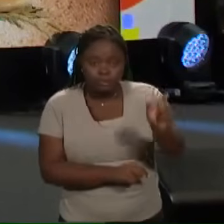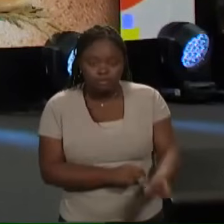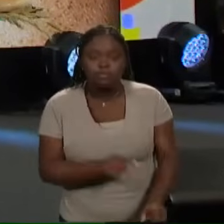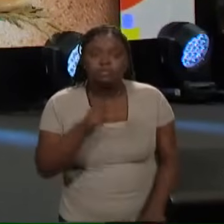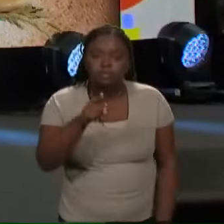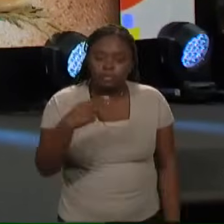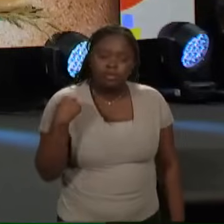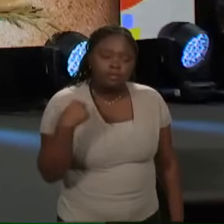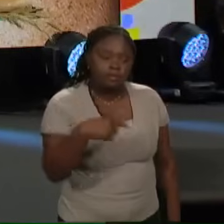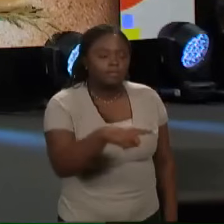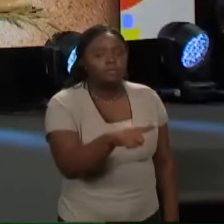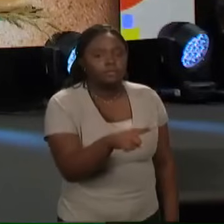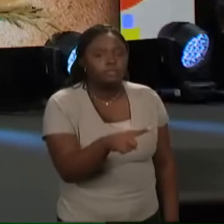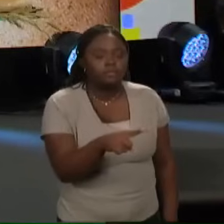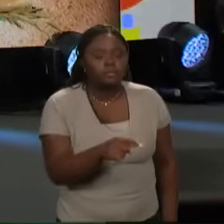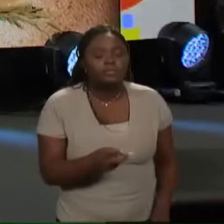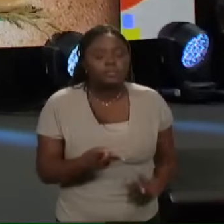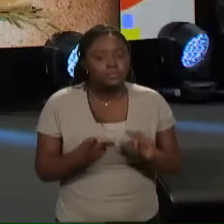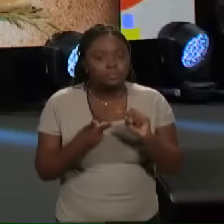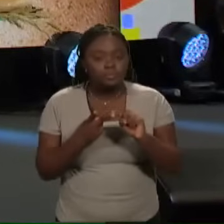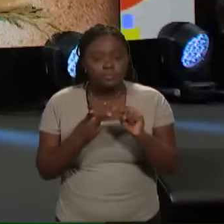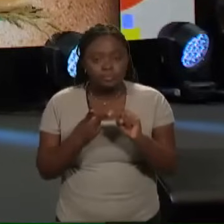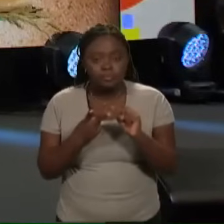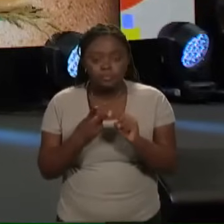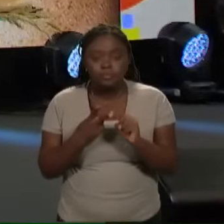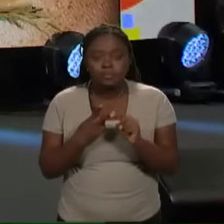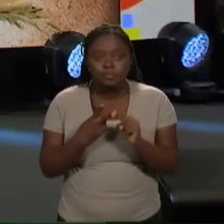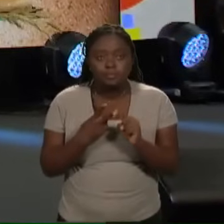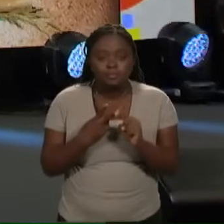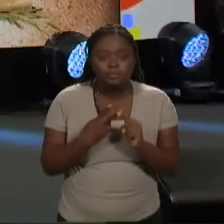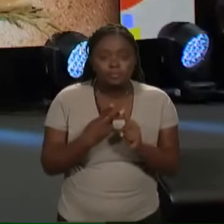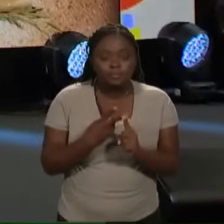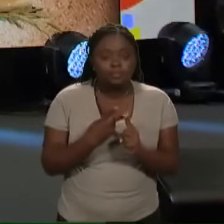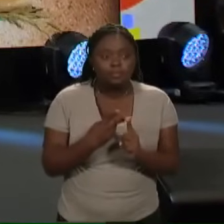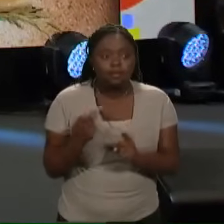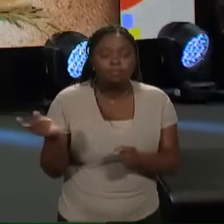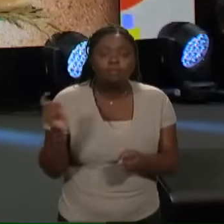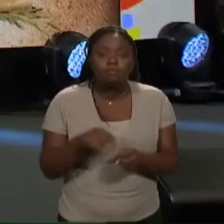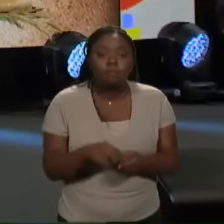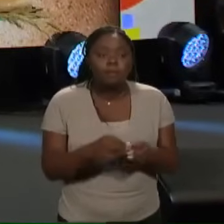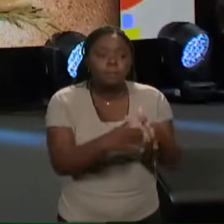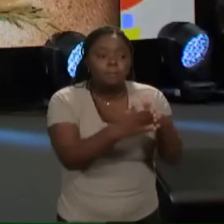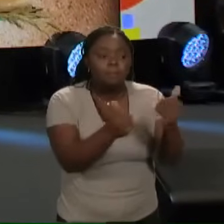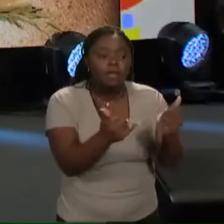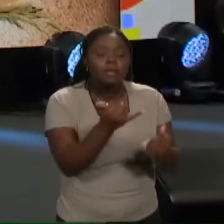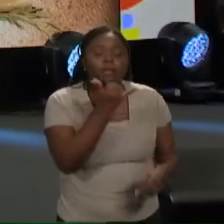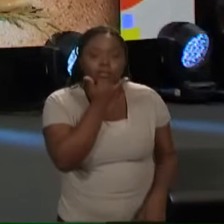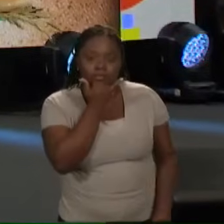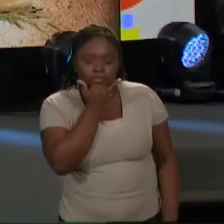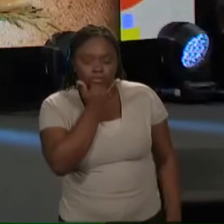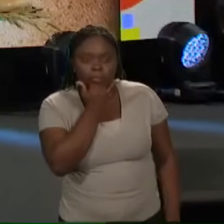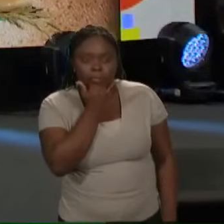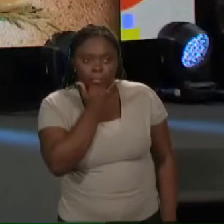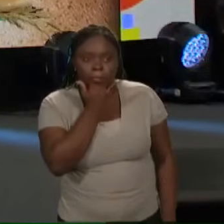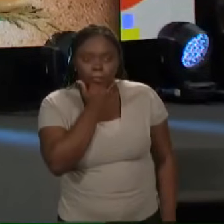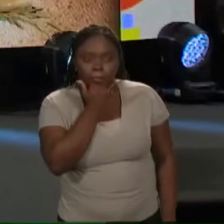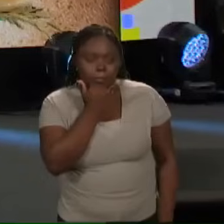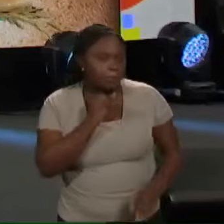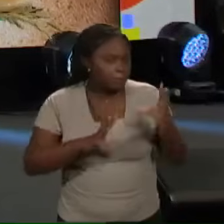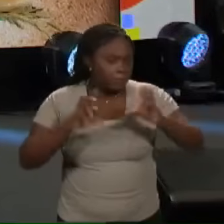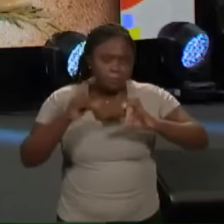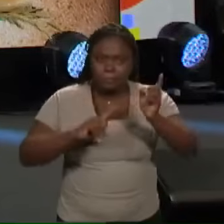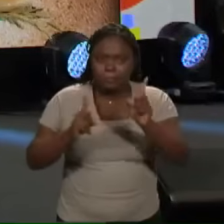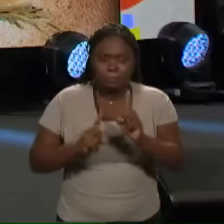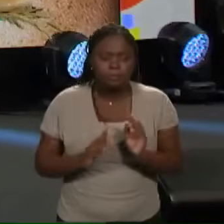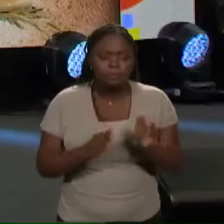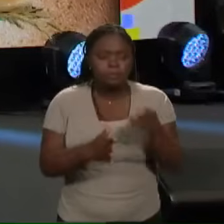você. Segunda coisa que diz aqui, vá reconciliar. Segunda coisa, você não vai brigar, você vai